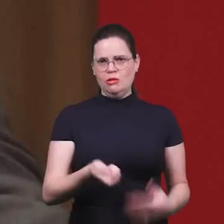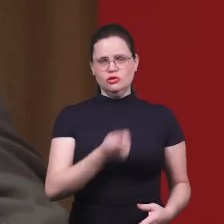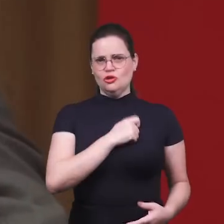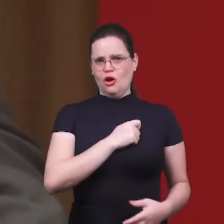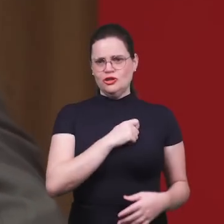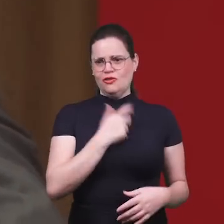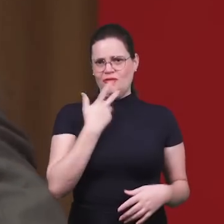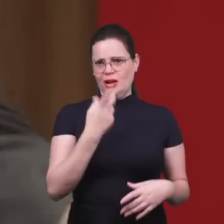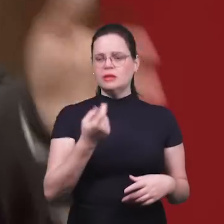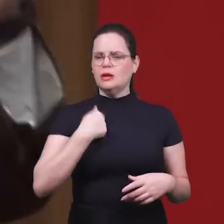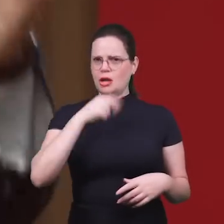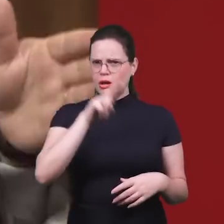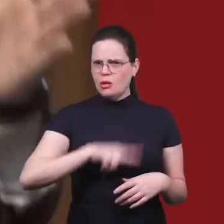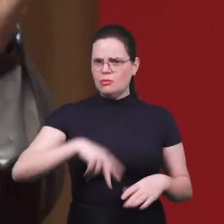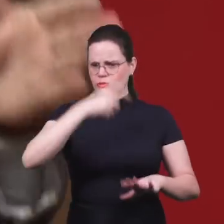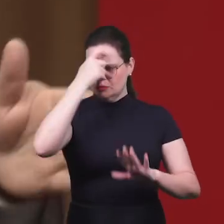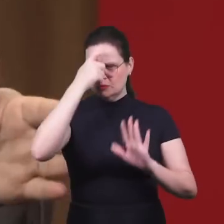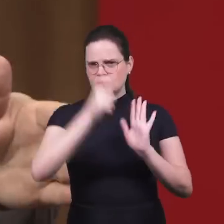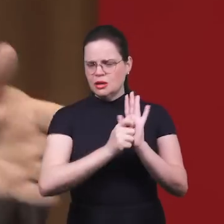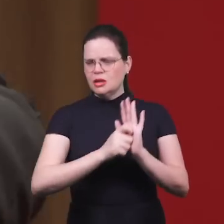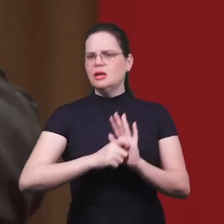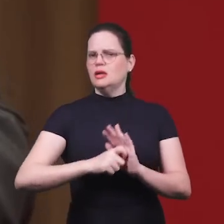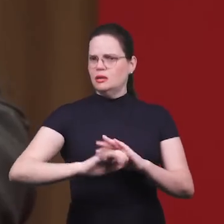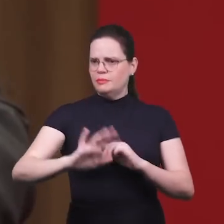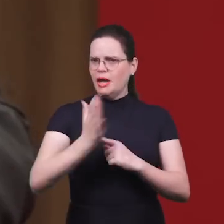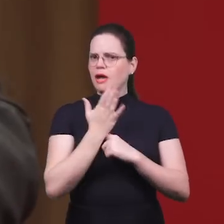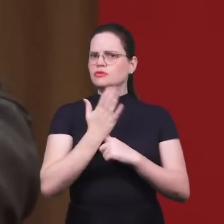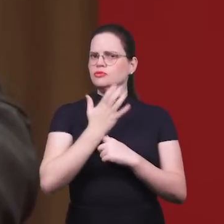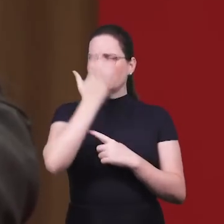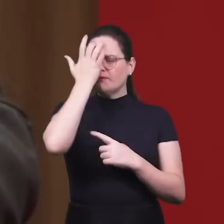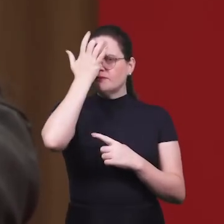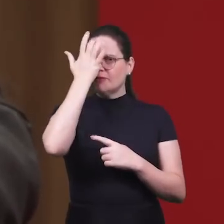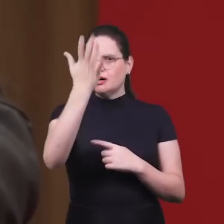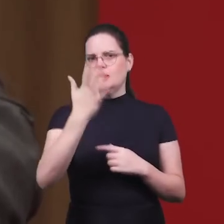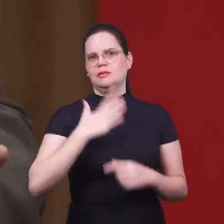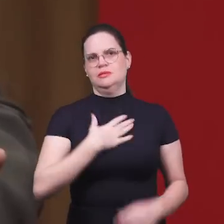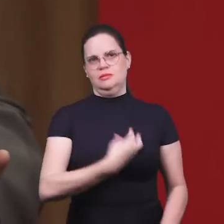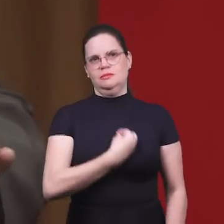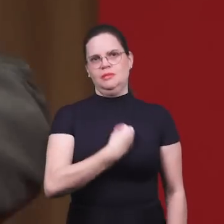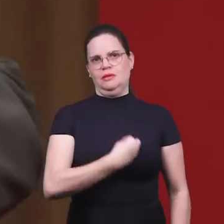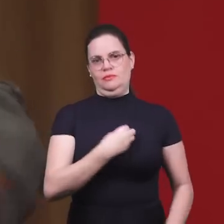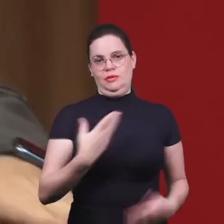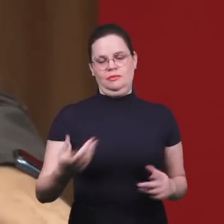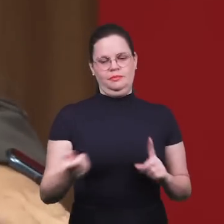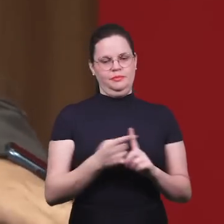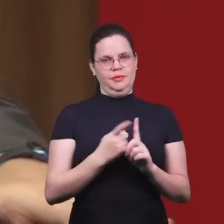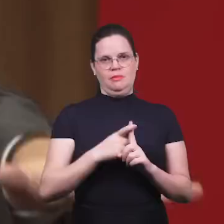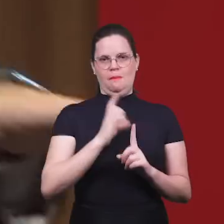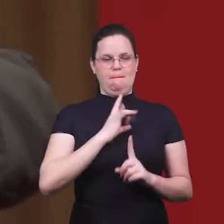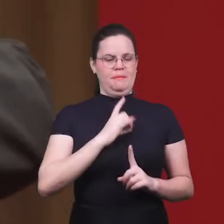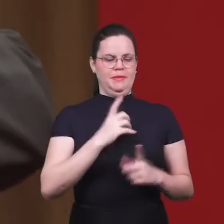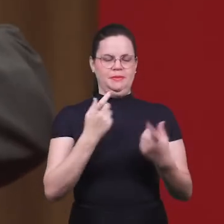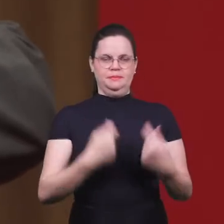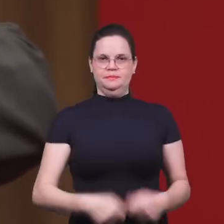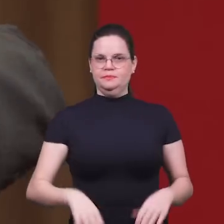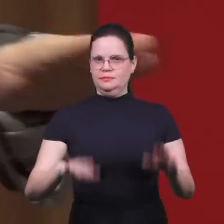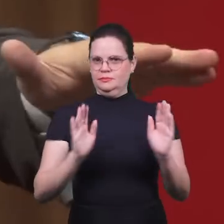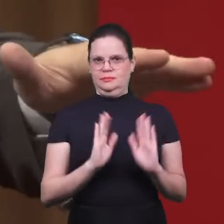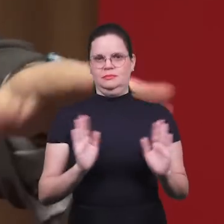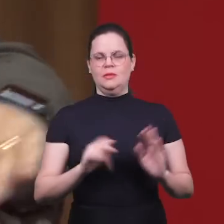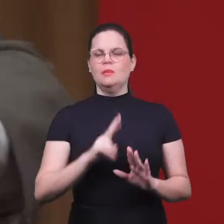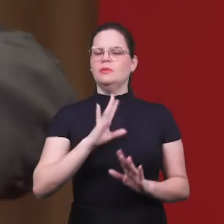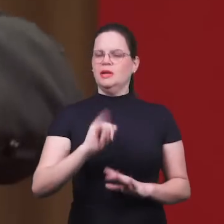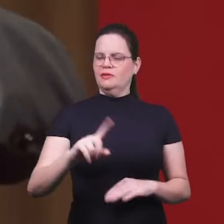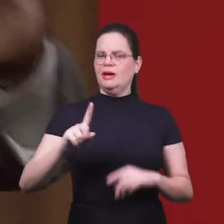que eu uso muito e isso facilita muito minha vida. Então, primeira coisa, não tenha medo. Isso vai se